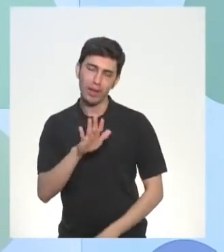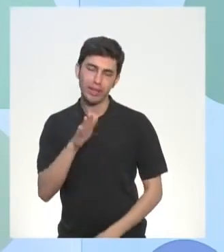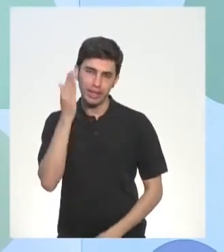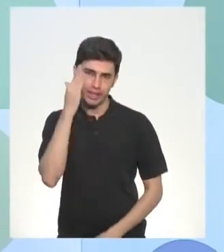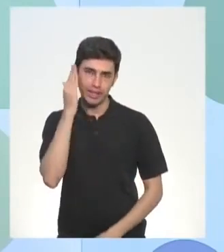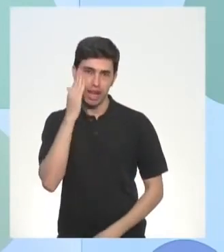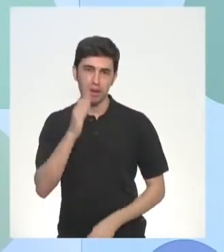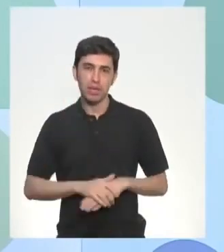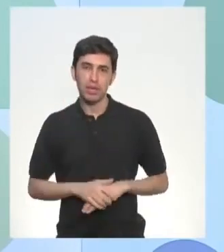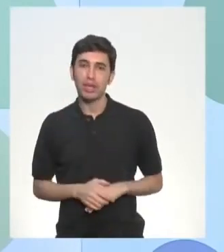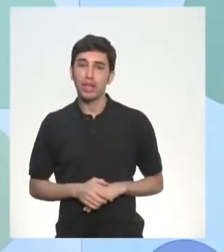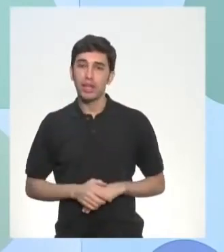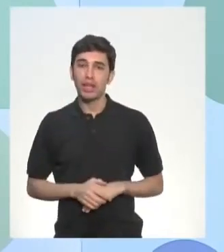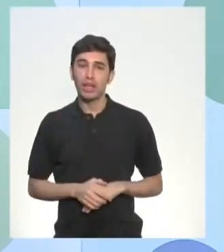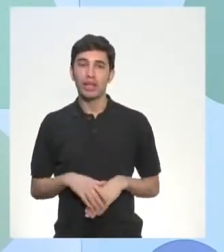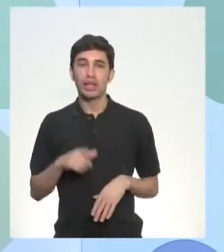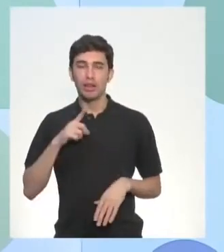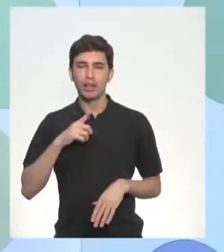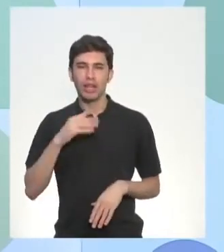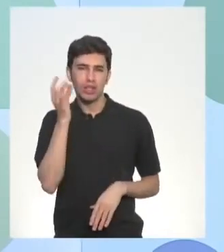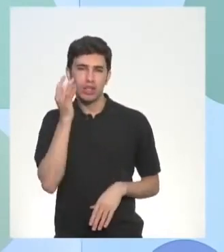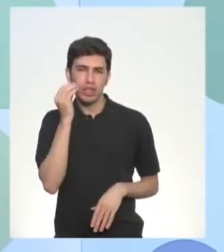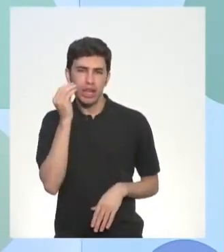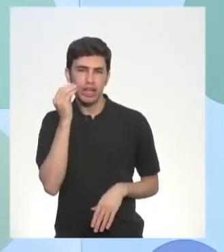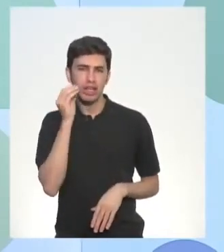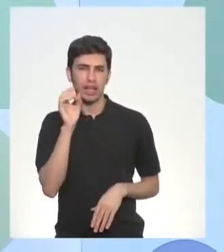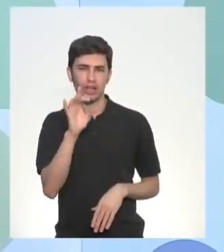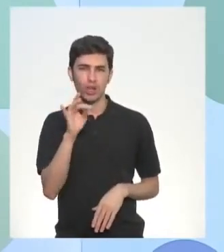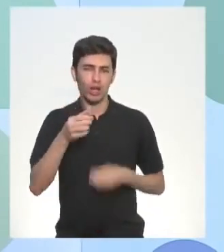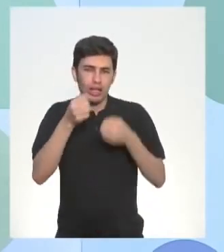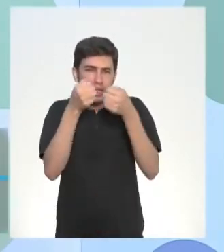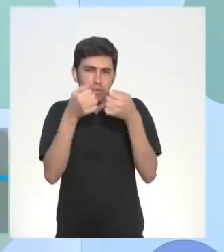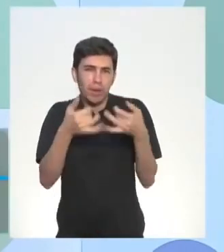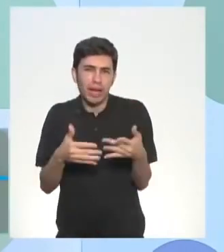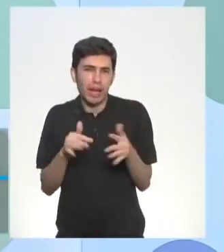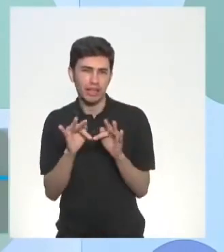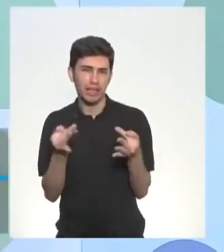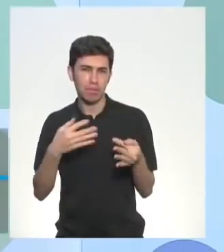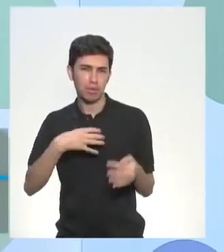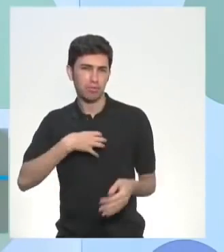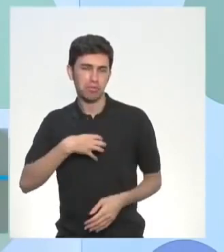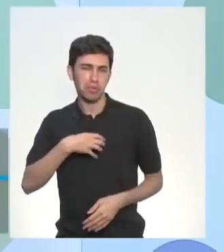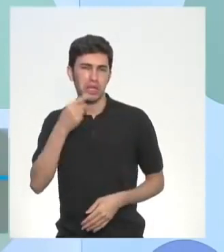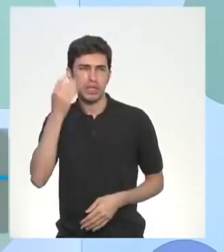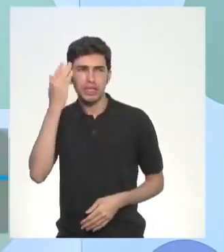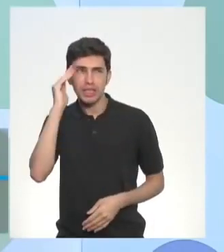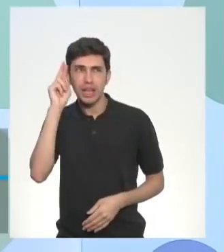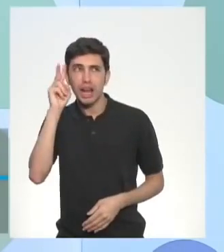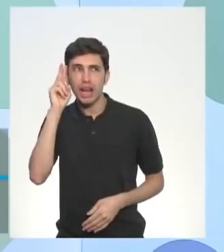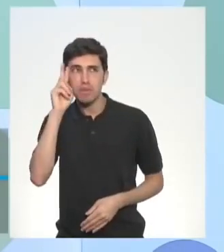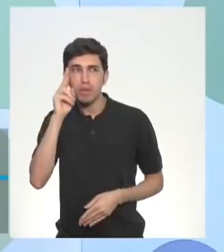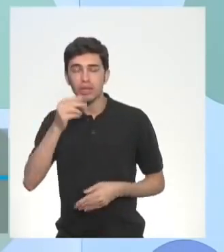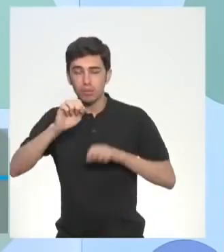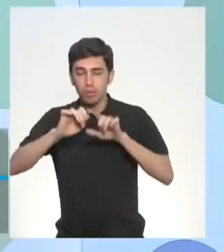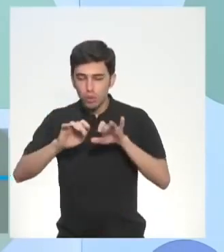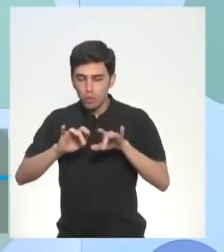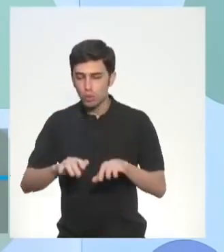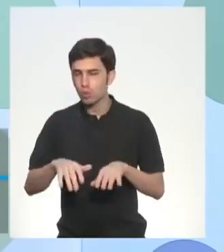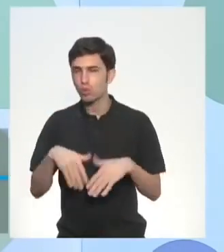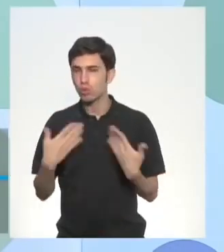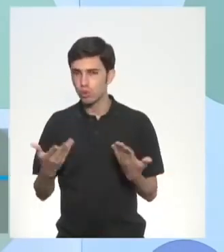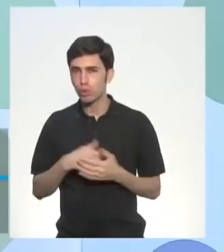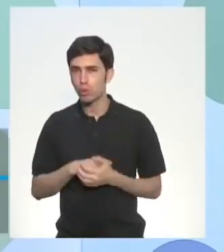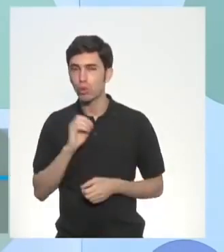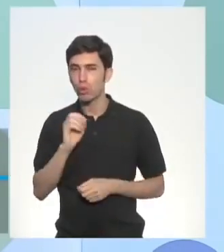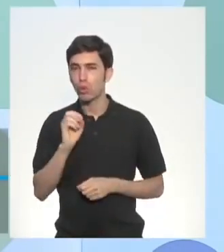C. Então, tente só justificar com as palavras, se muda o jeito dele falar, né? O que ele apresenta quando ele acha